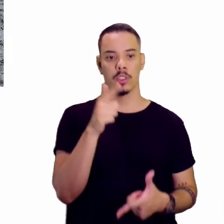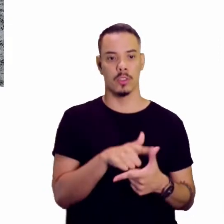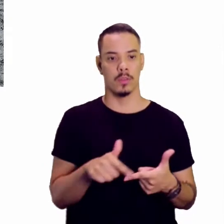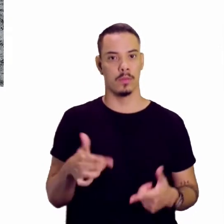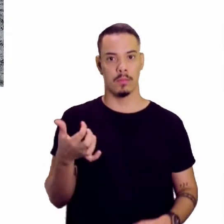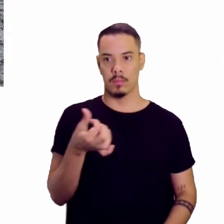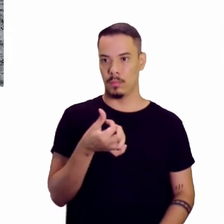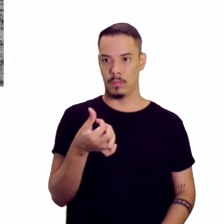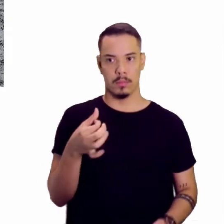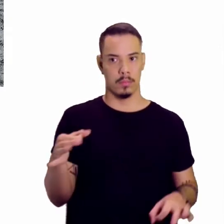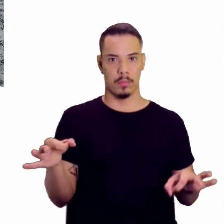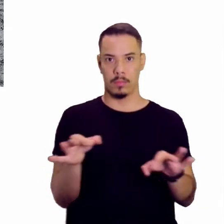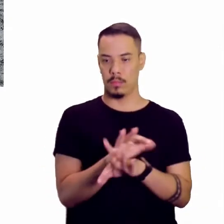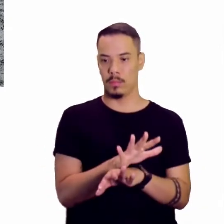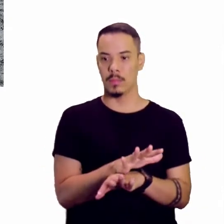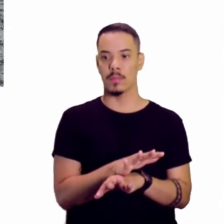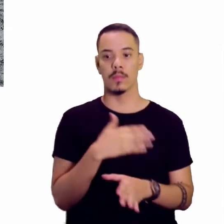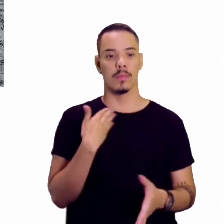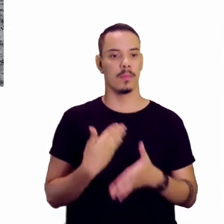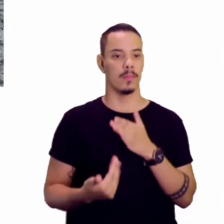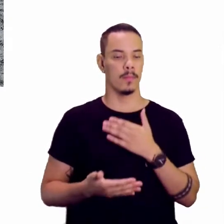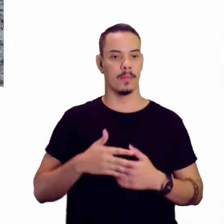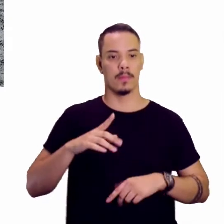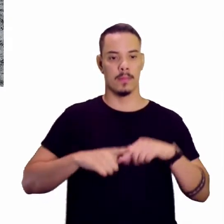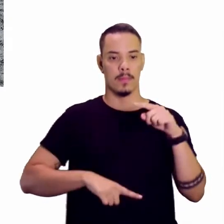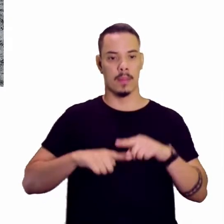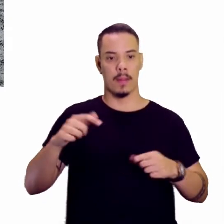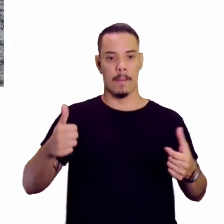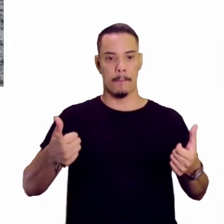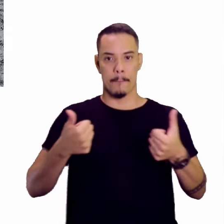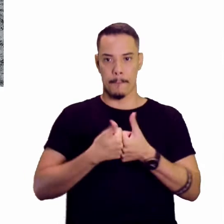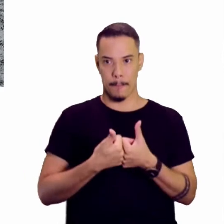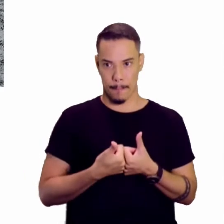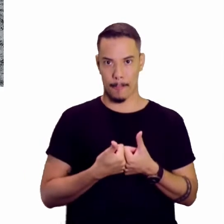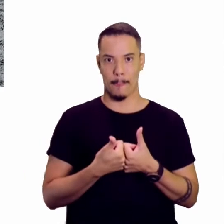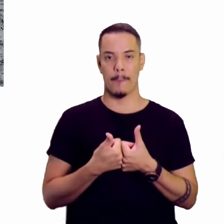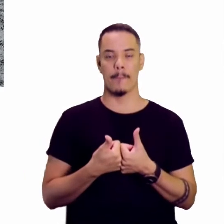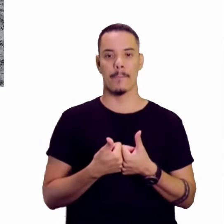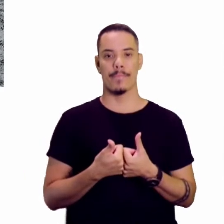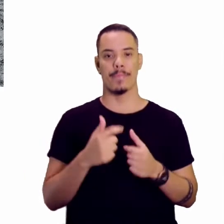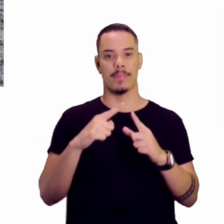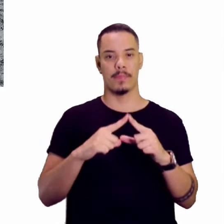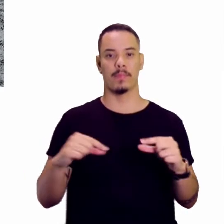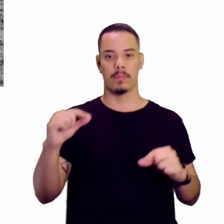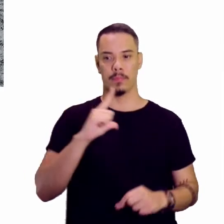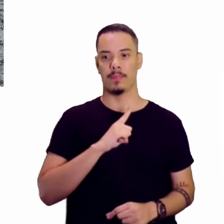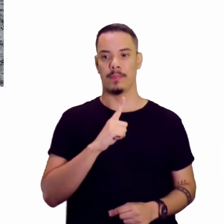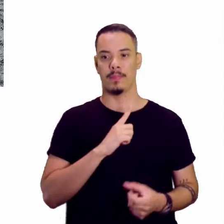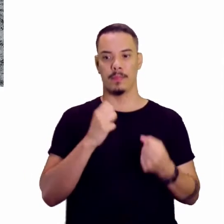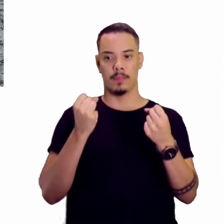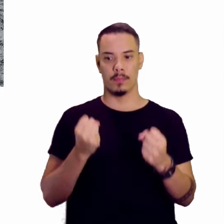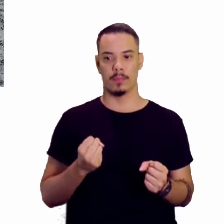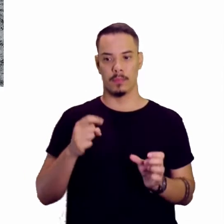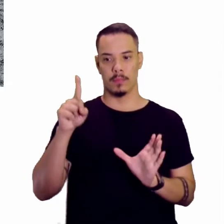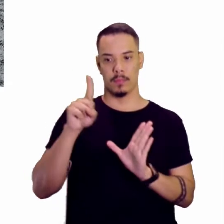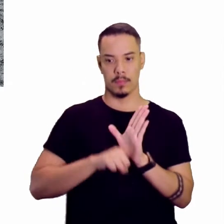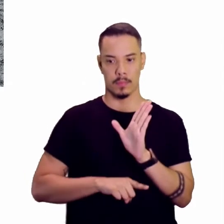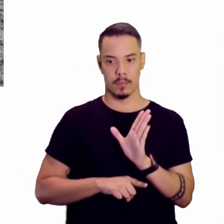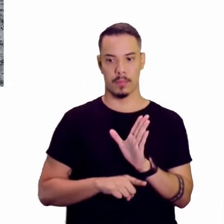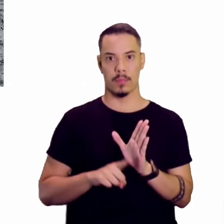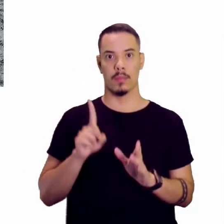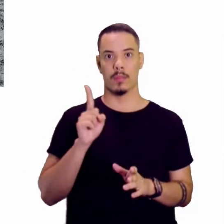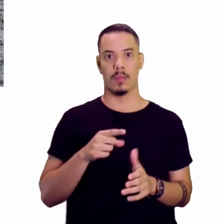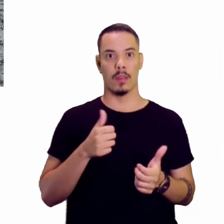né? Isso. Aí ali qualquer corpo que esteja perto da superfície da Lua vai ter um peso menor que o nosso. Isso. Que é